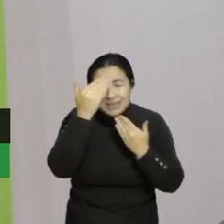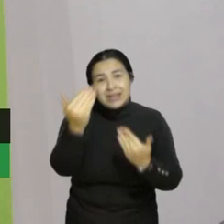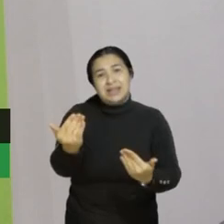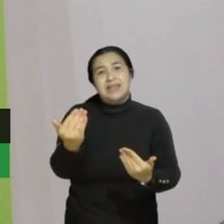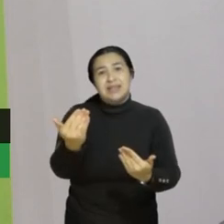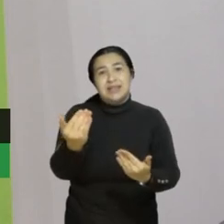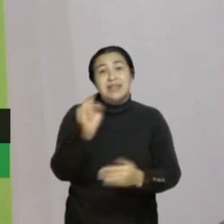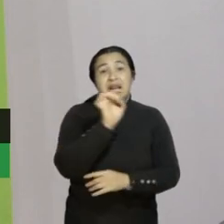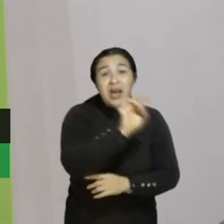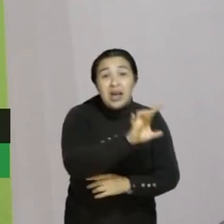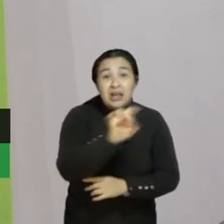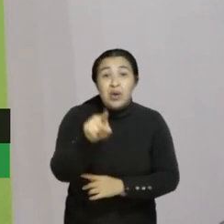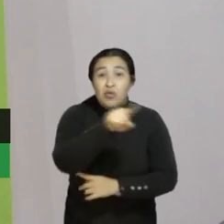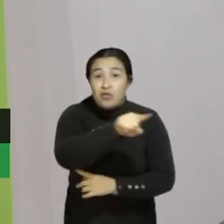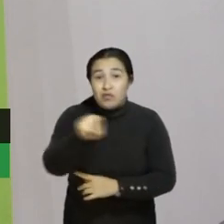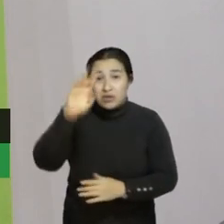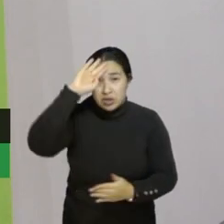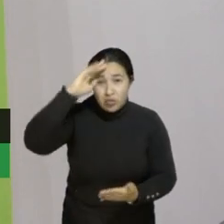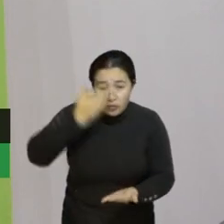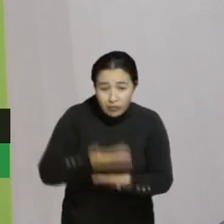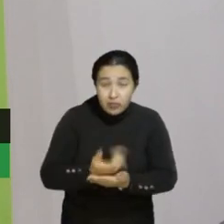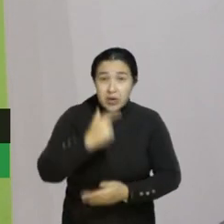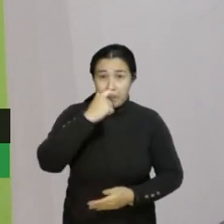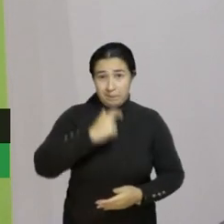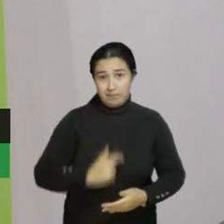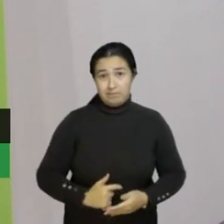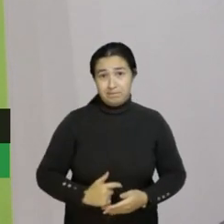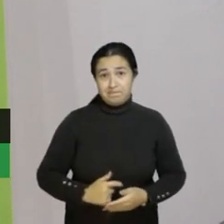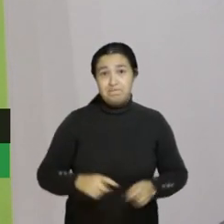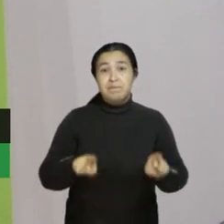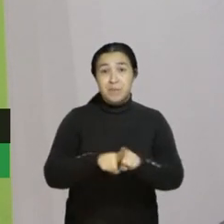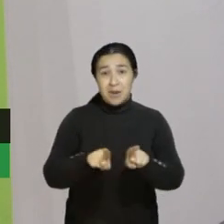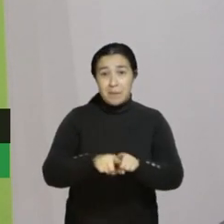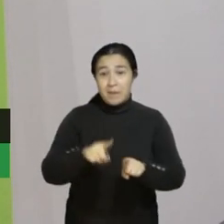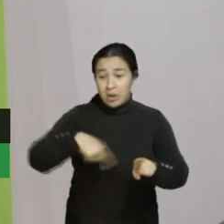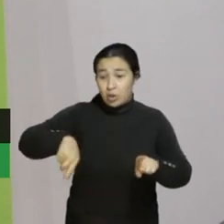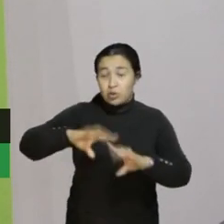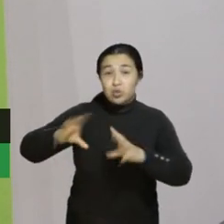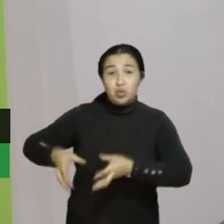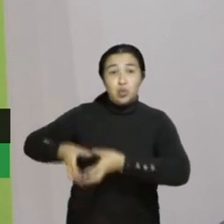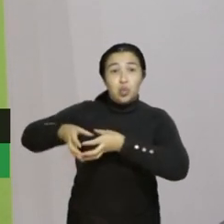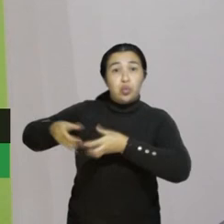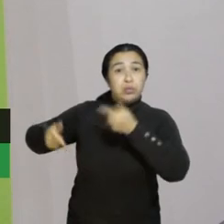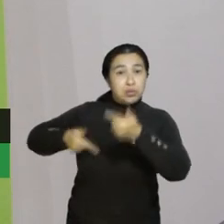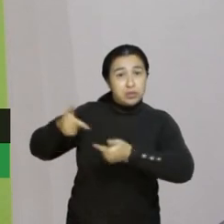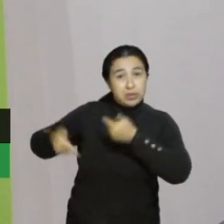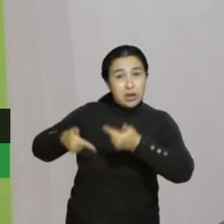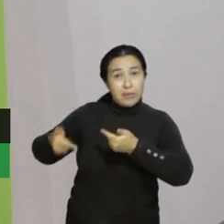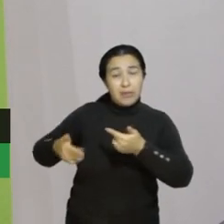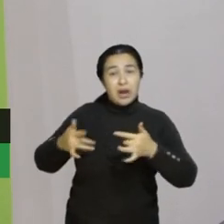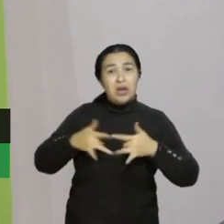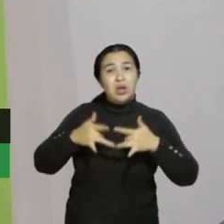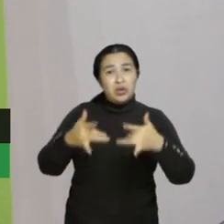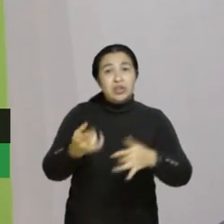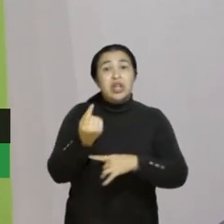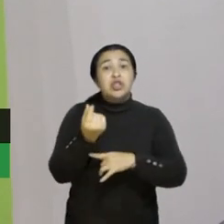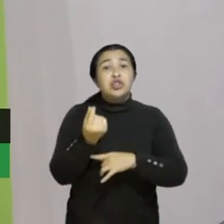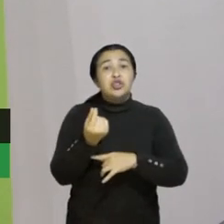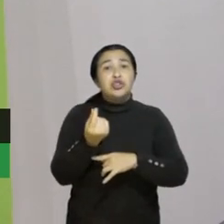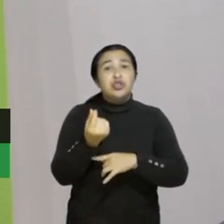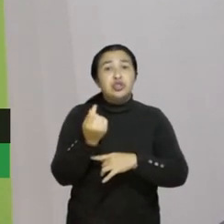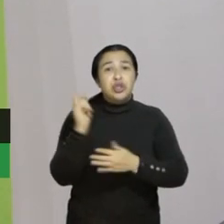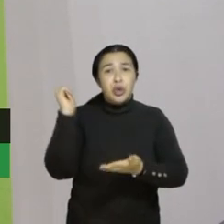às pessoas que confiaram no nosso trabalho, às pessoas que confiam no nosso trabalho e na nossa equipe em fazer doação de PIX, porque